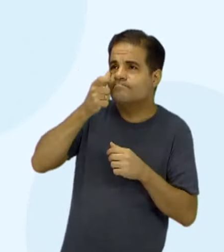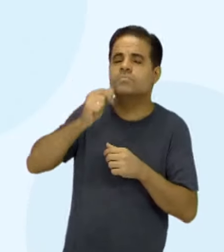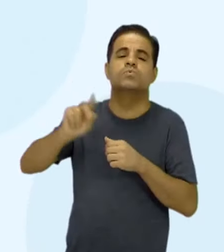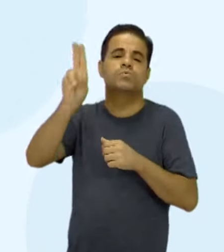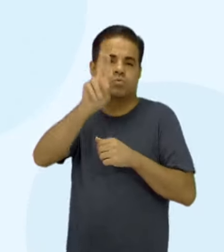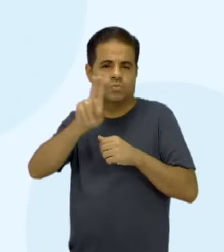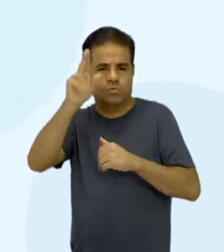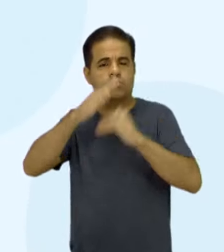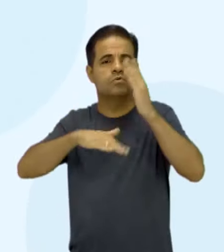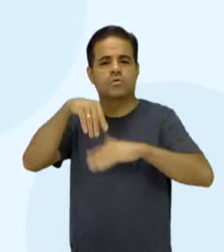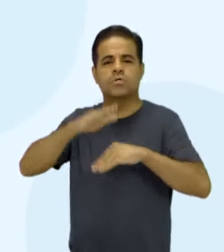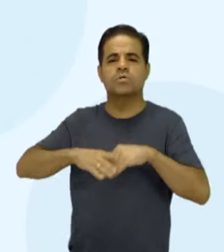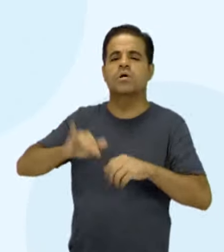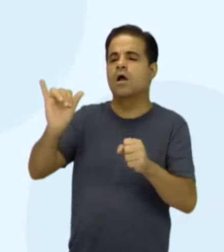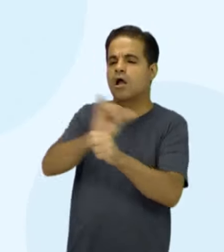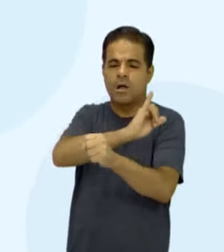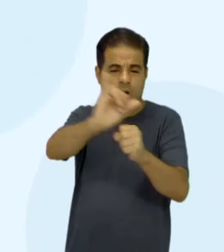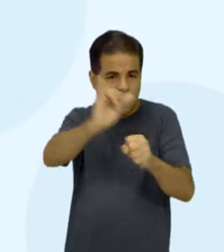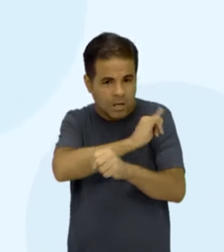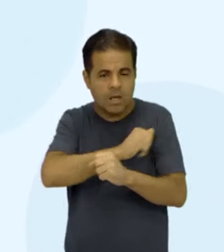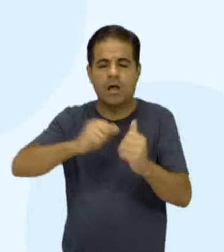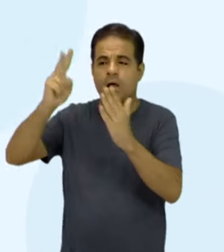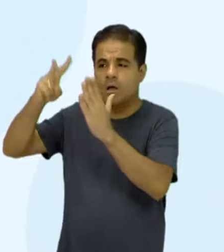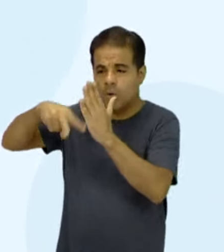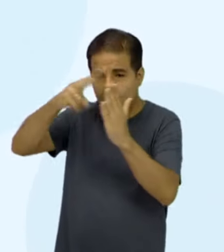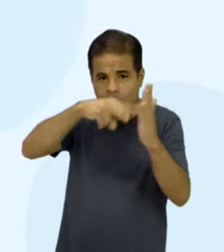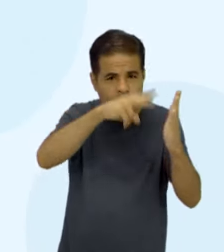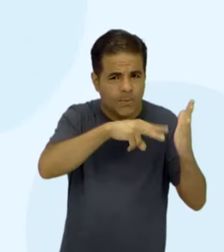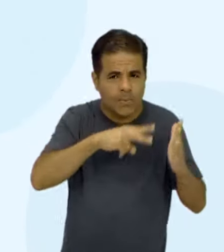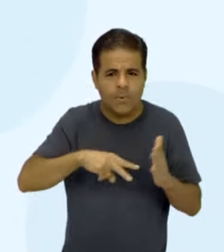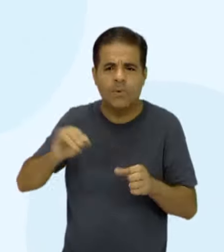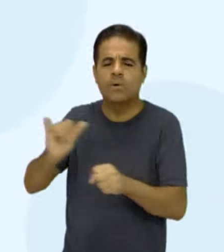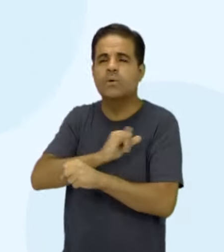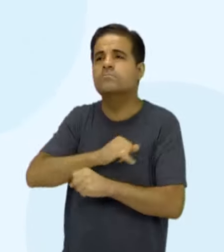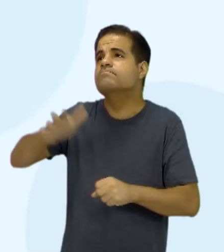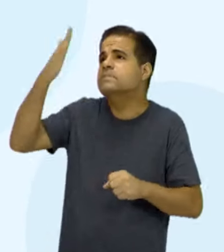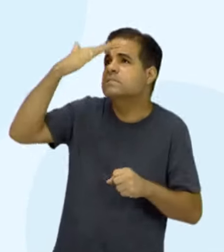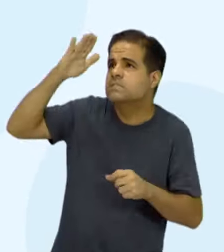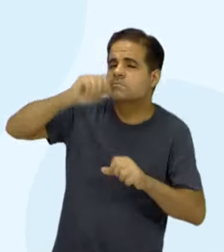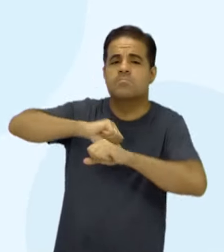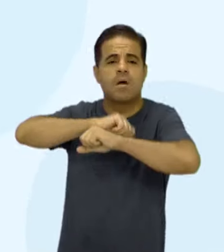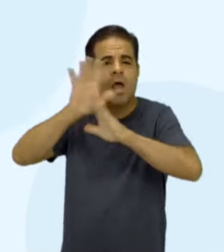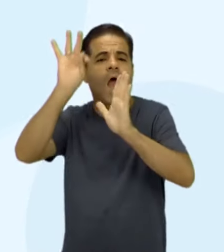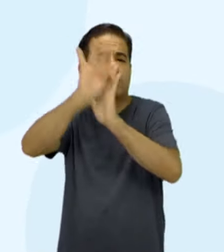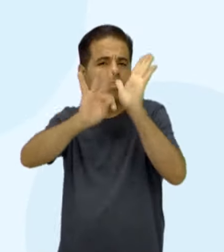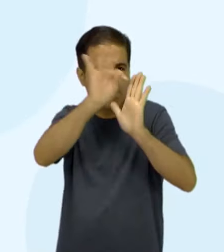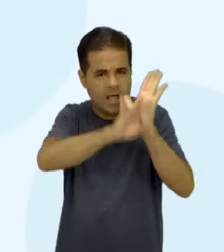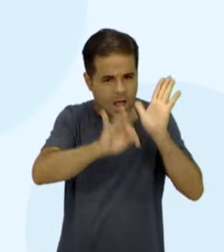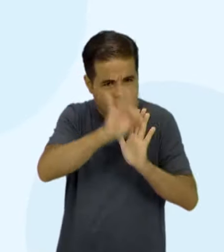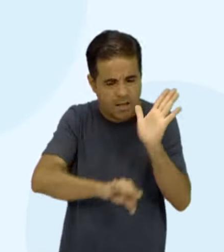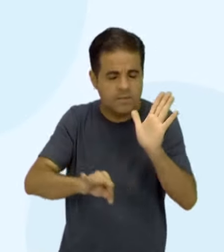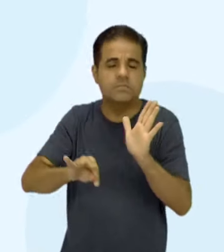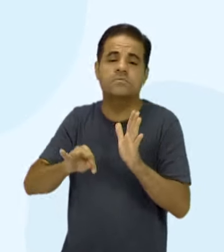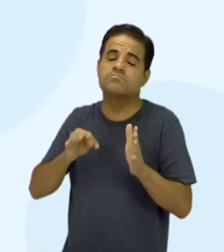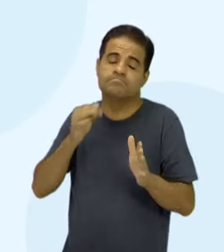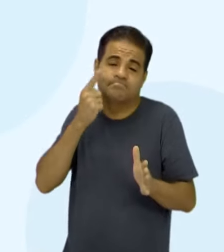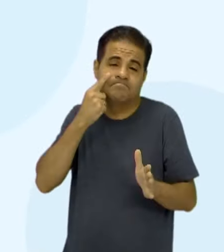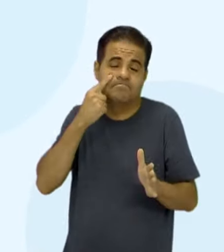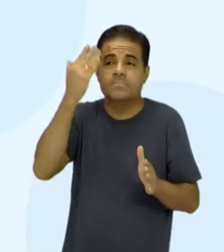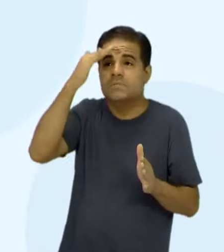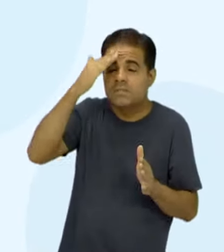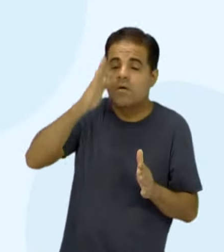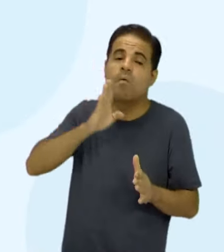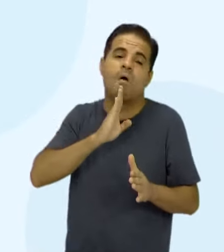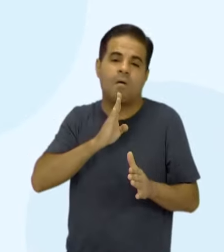usar aí as estratégias de leitura para poder entender um texto Onde está nas spoken text Play Store Friv